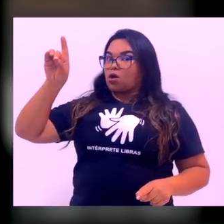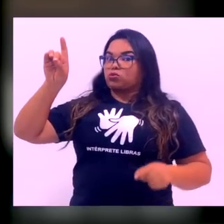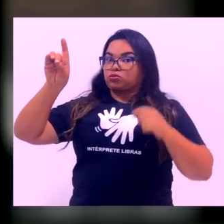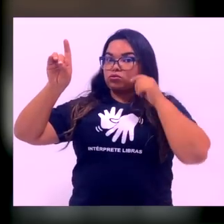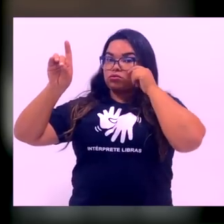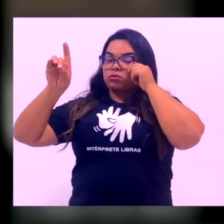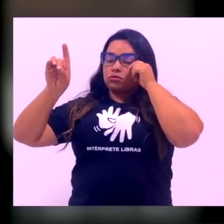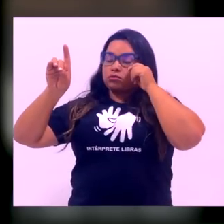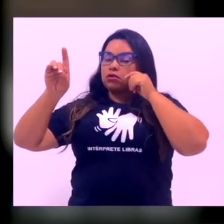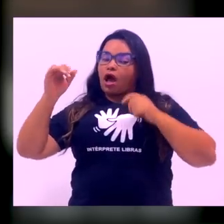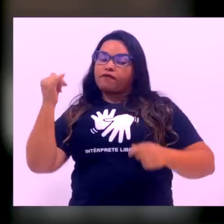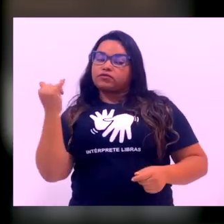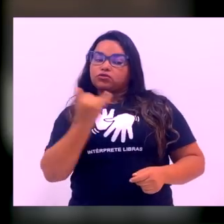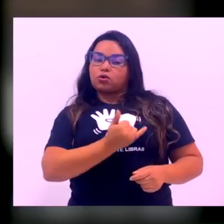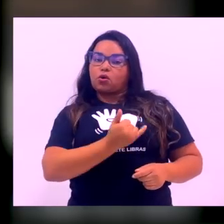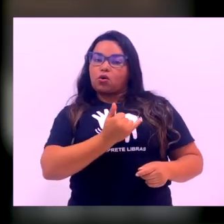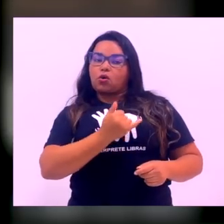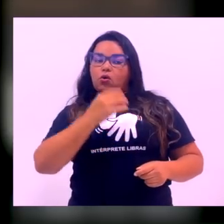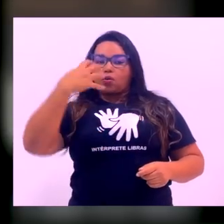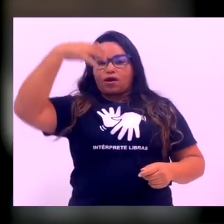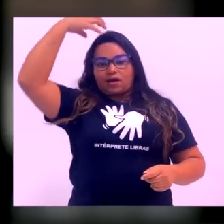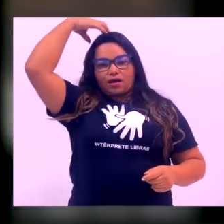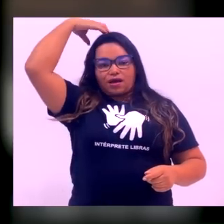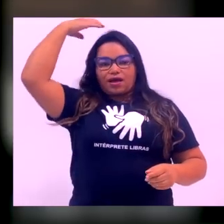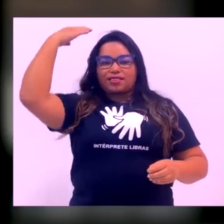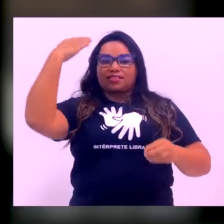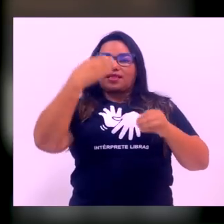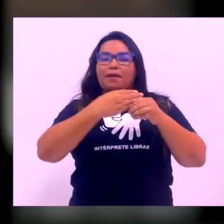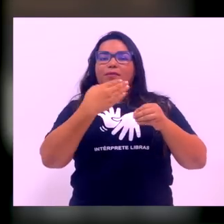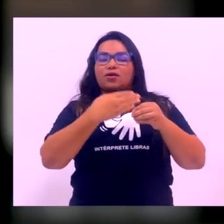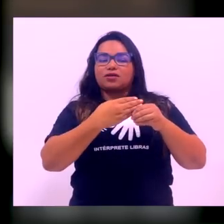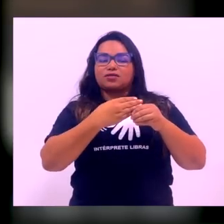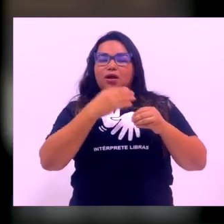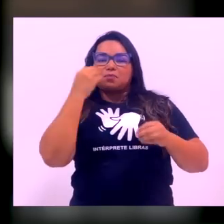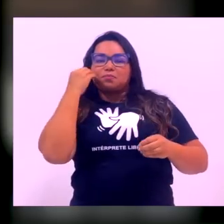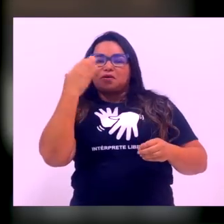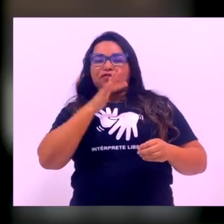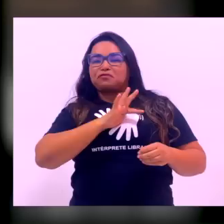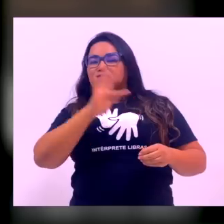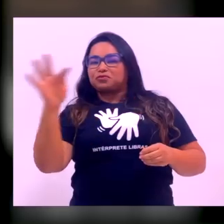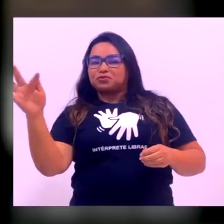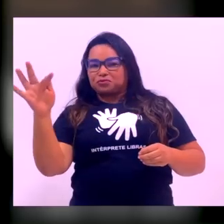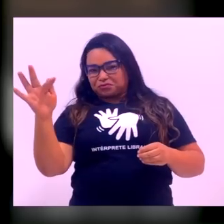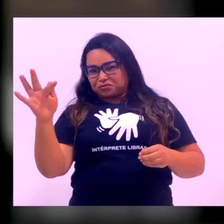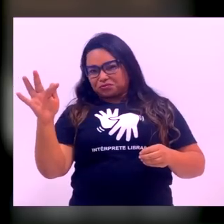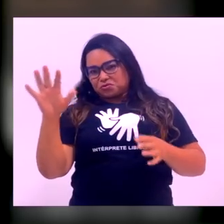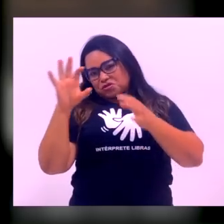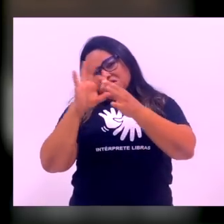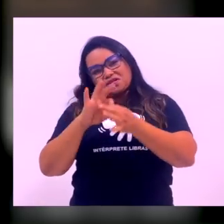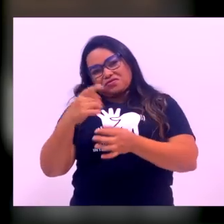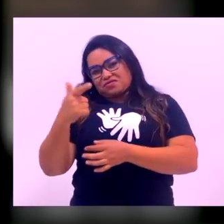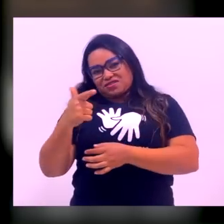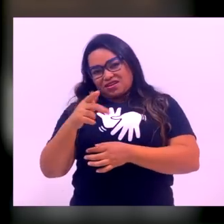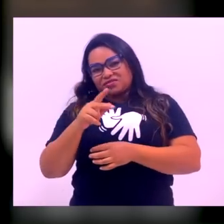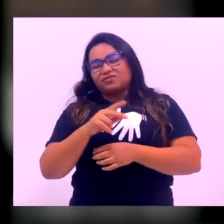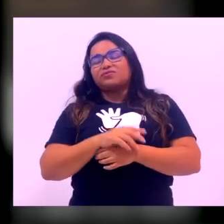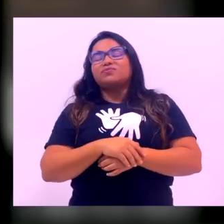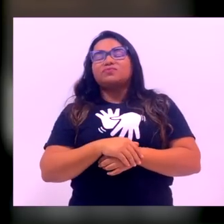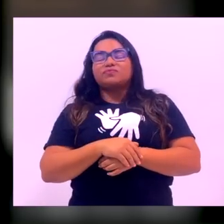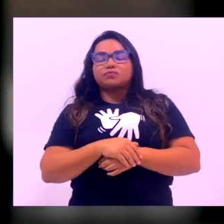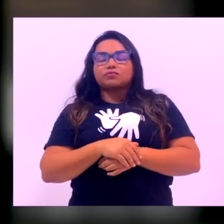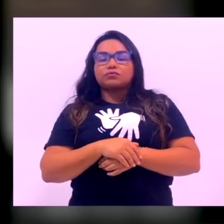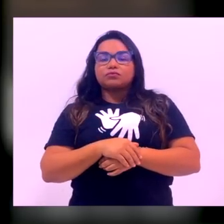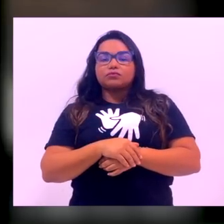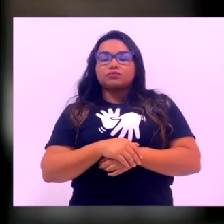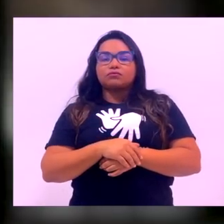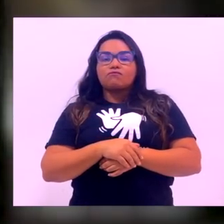rei Nabucodonosor o que aconteceria nos últimos dias. Este é um versículo interessante em Daniel